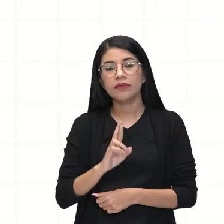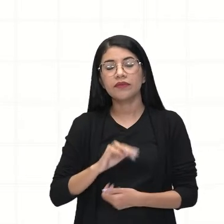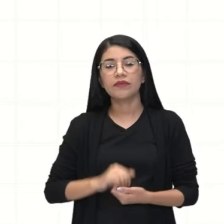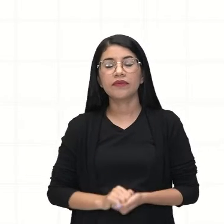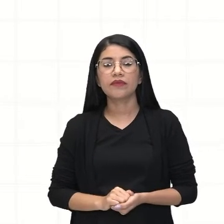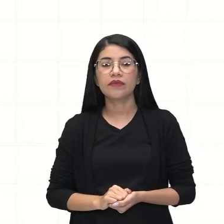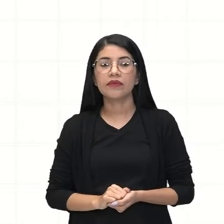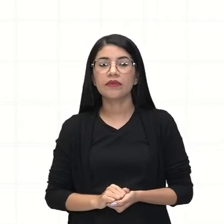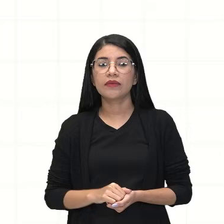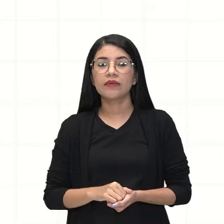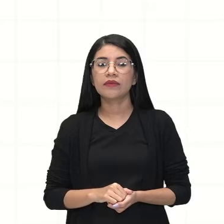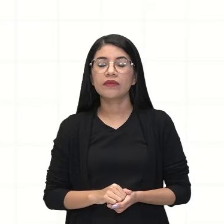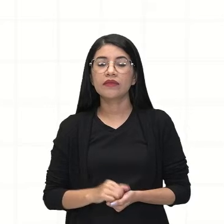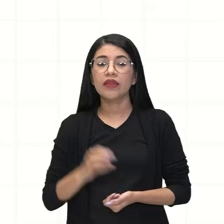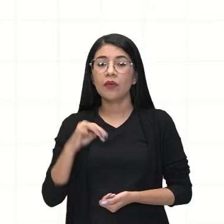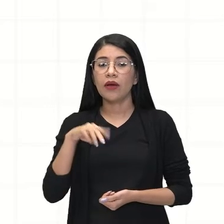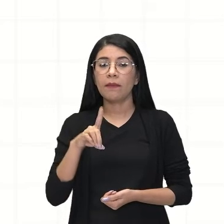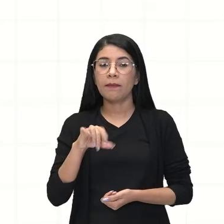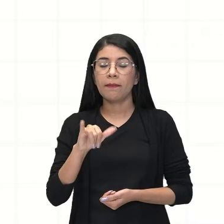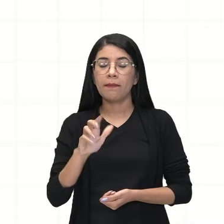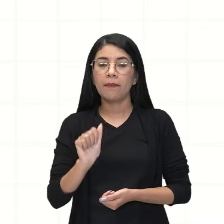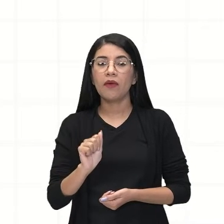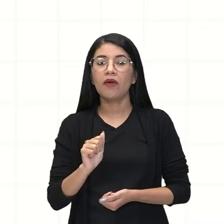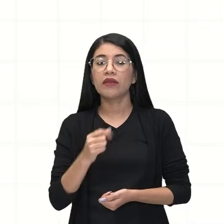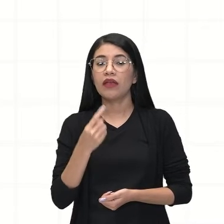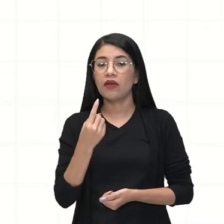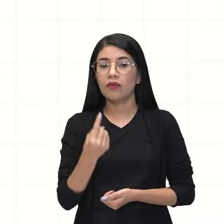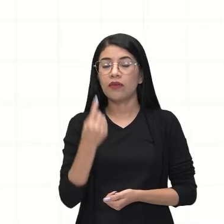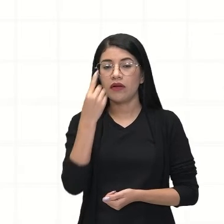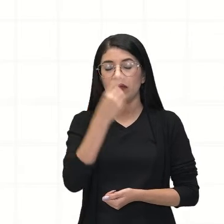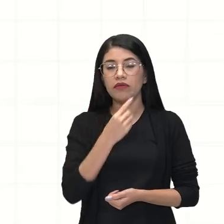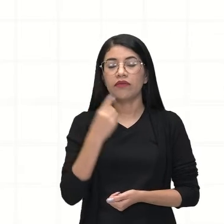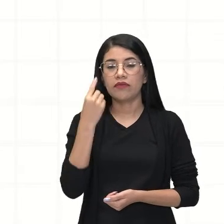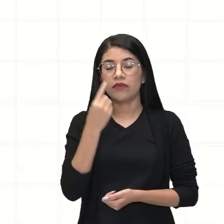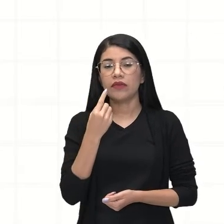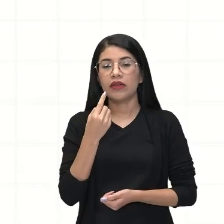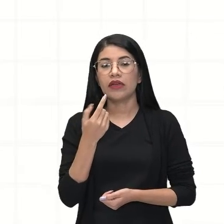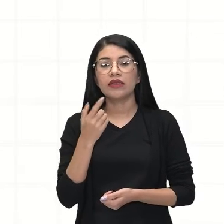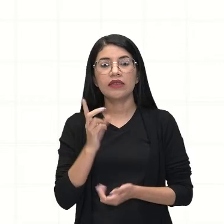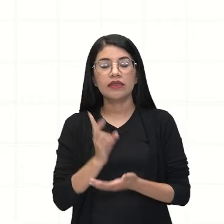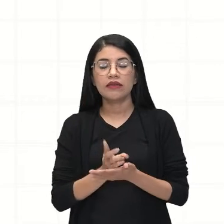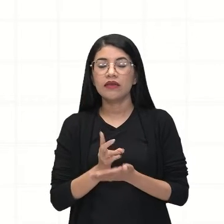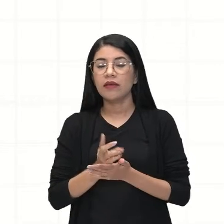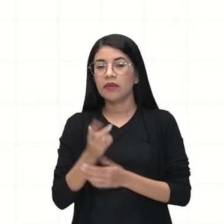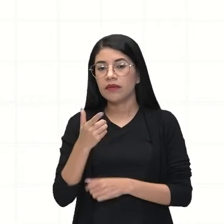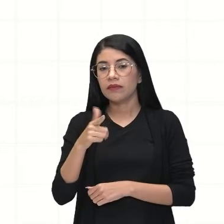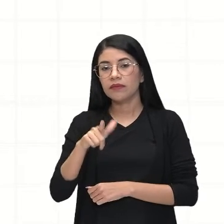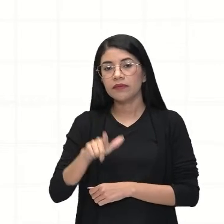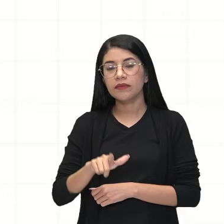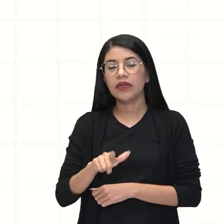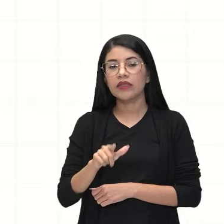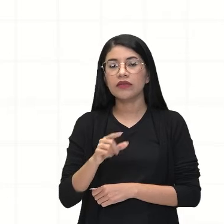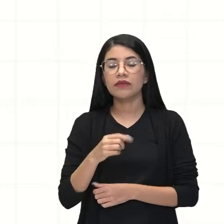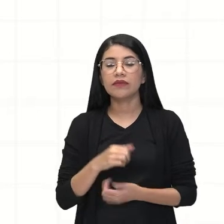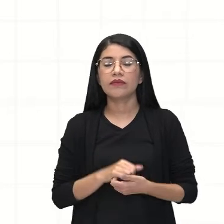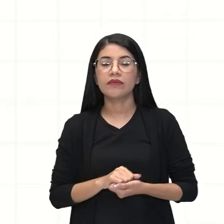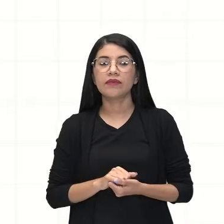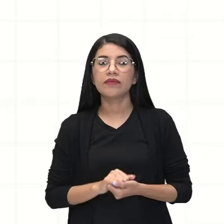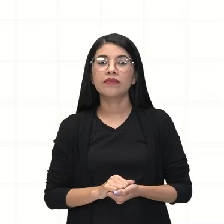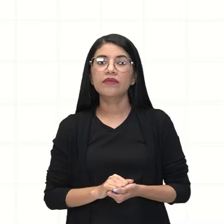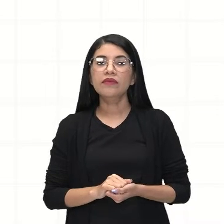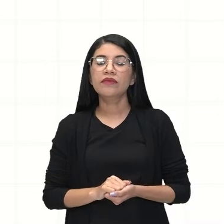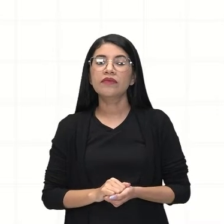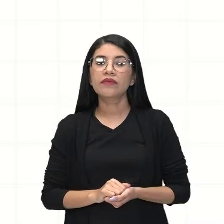naquela amostra é exatamente 1, né? Porque está se referindo a 1 hora, né?